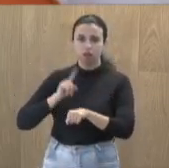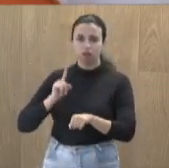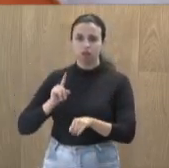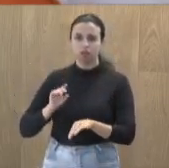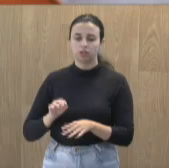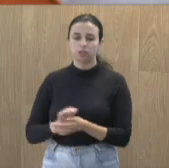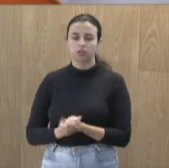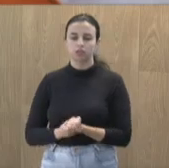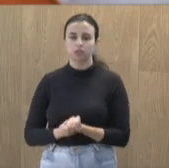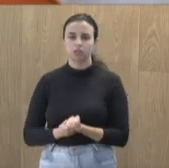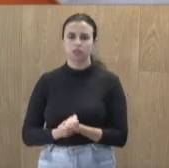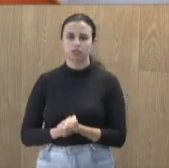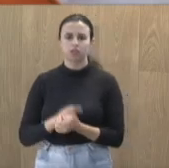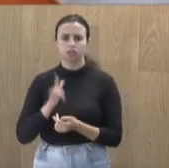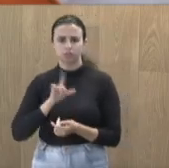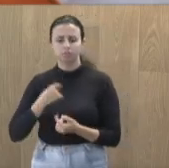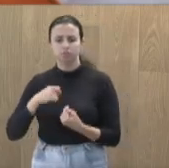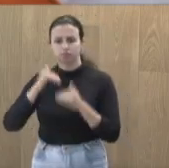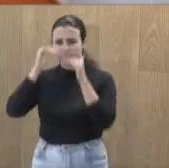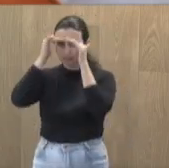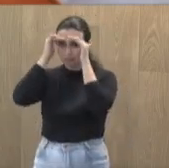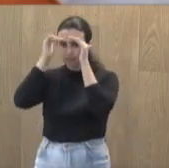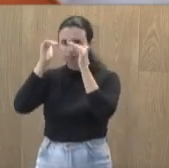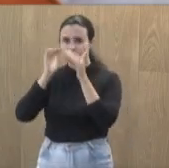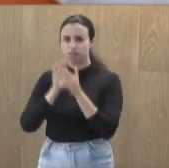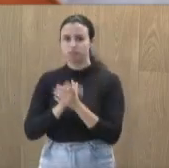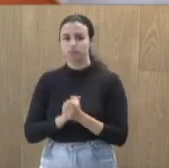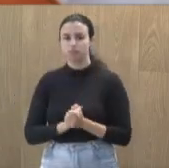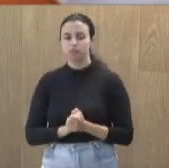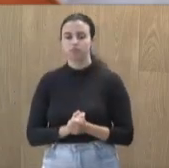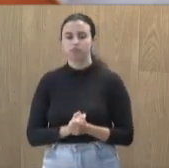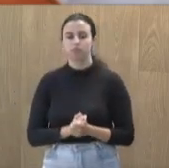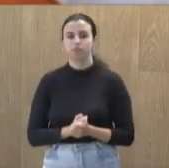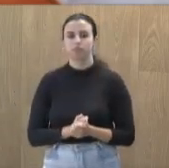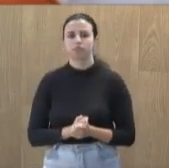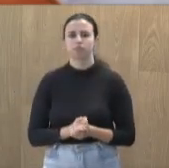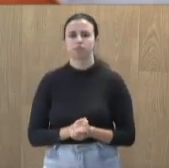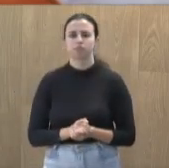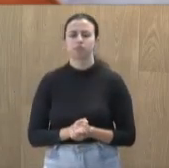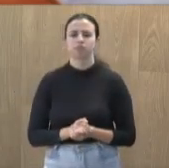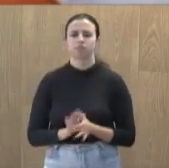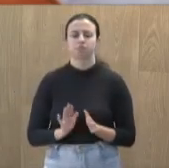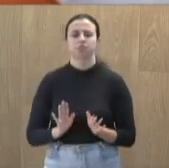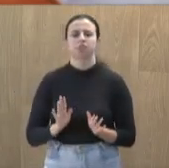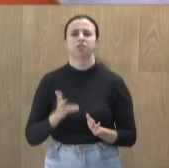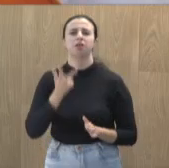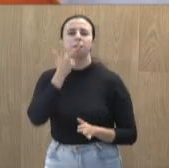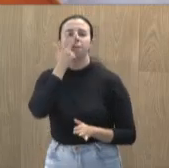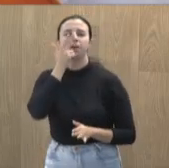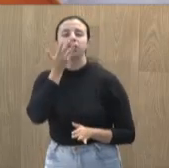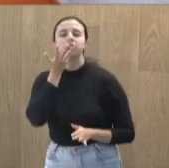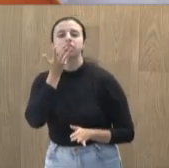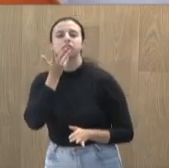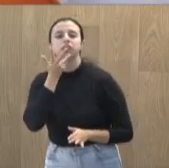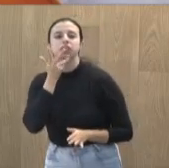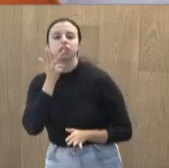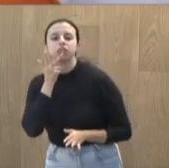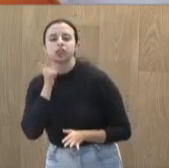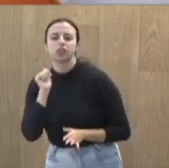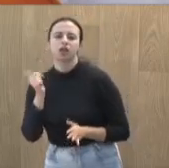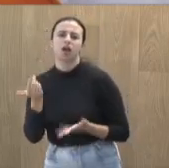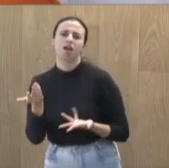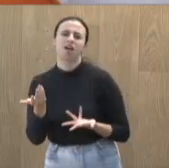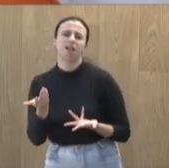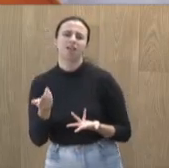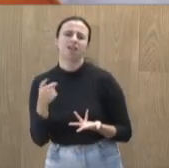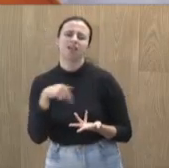que terça e quinta, é futrica, é trem de menino, é trem infantil.